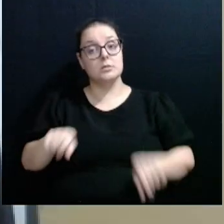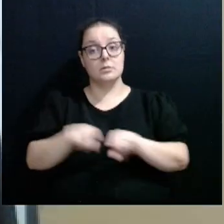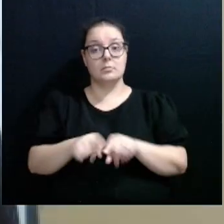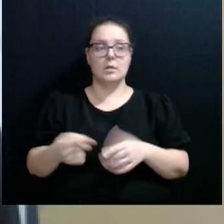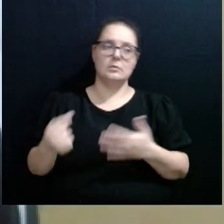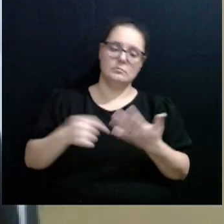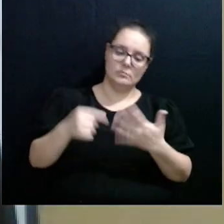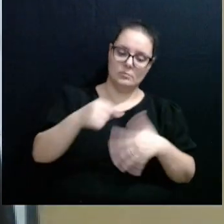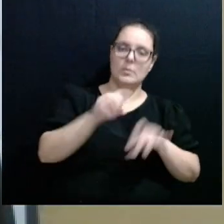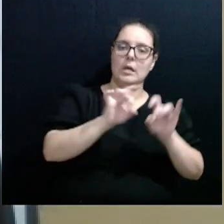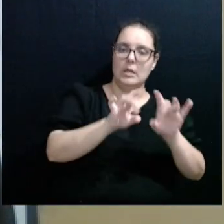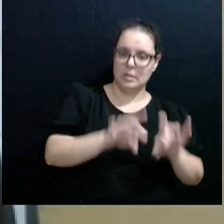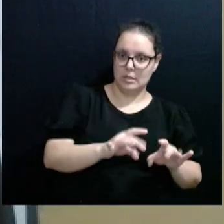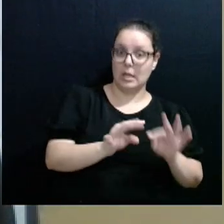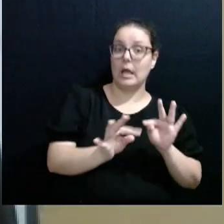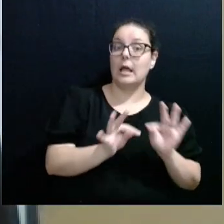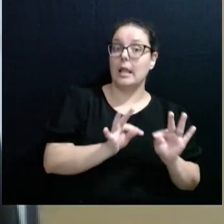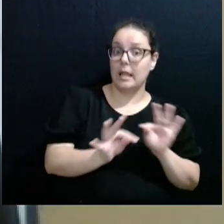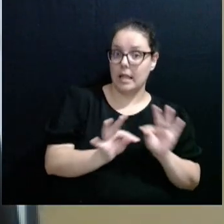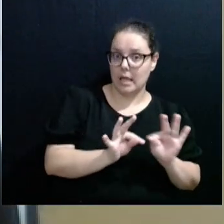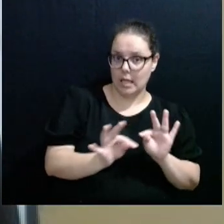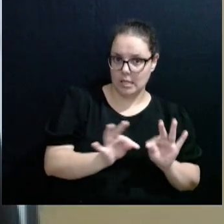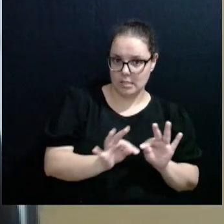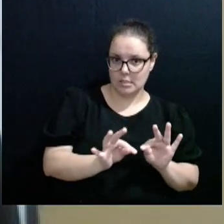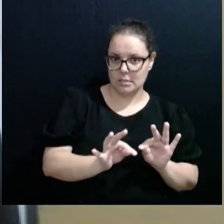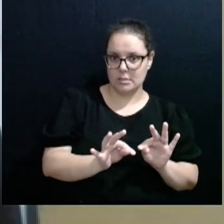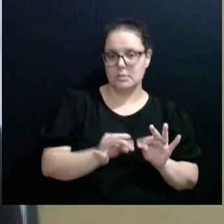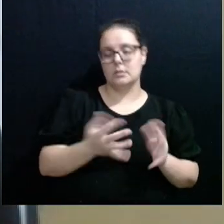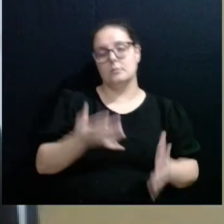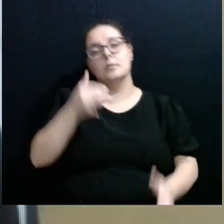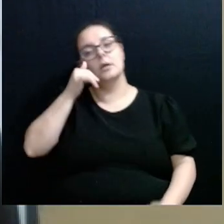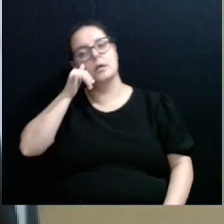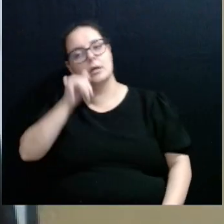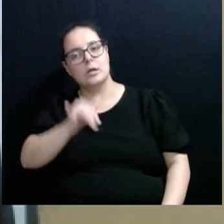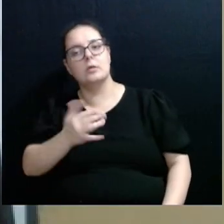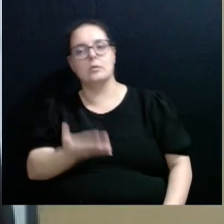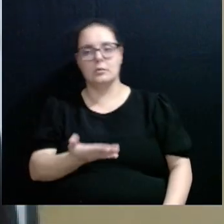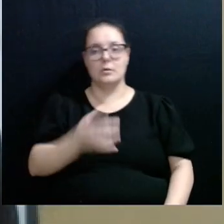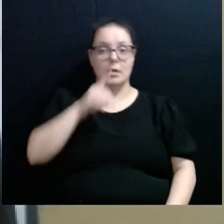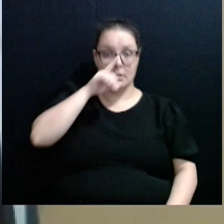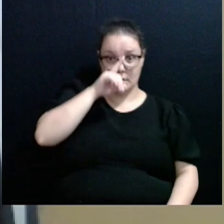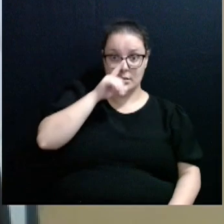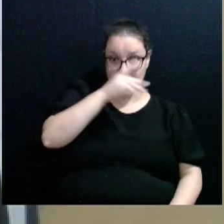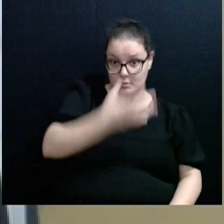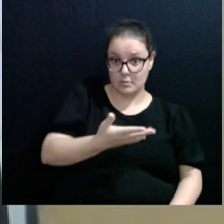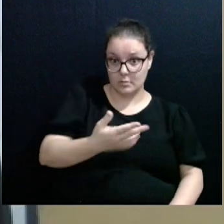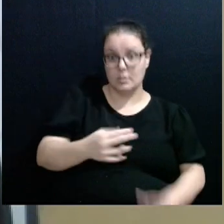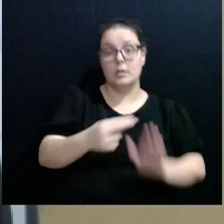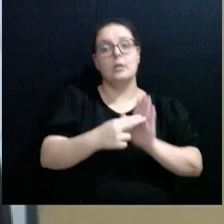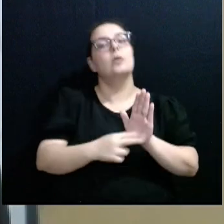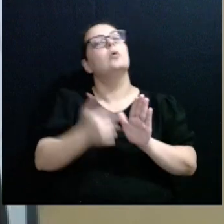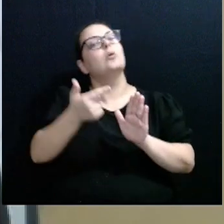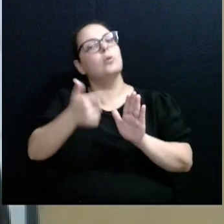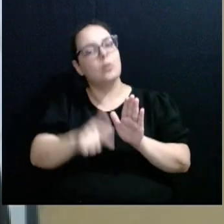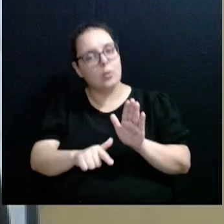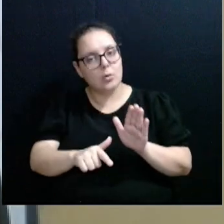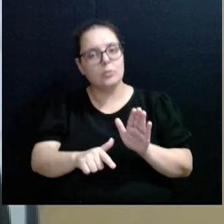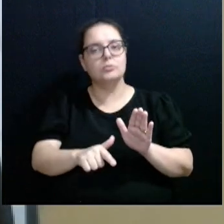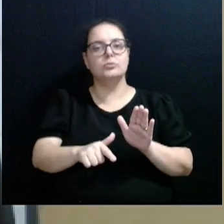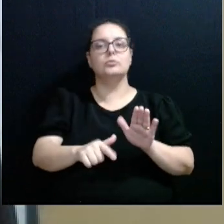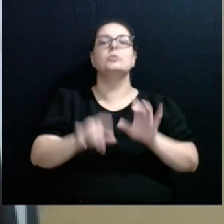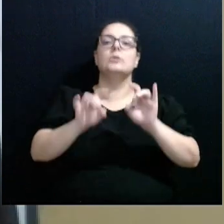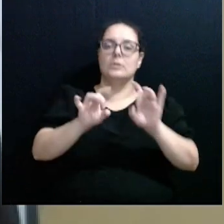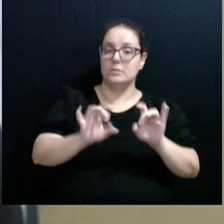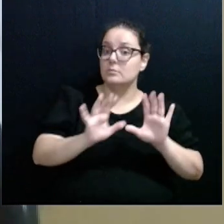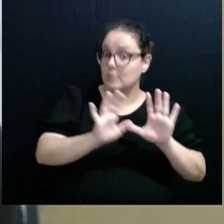especificamente técnicas, não é, para evitar esses riscos. Então essas normas continuam em vigor e serão específicas,